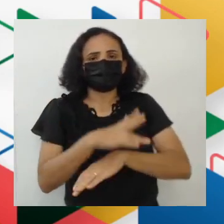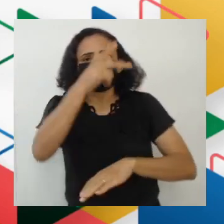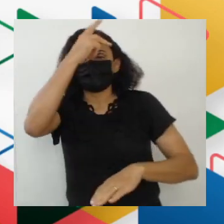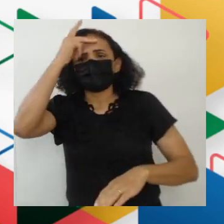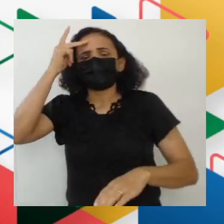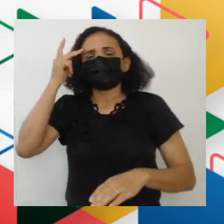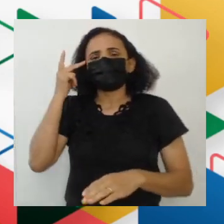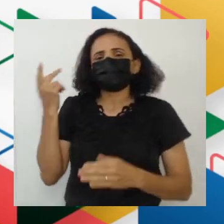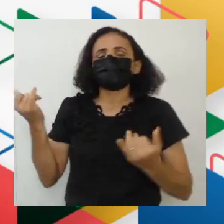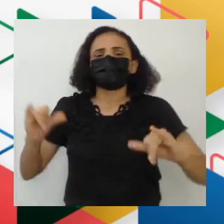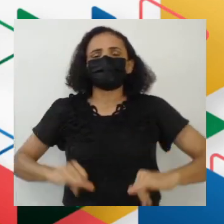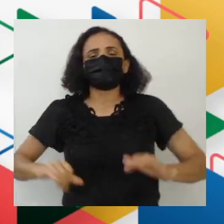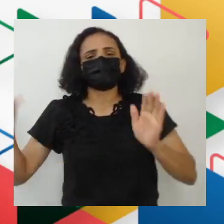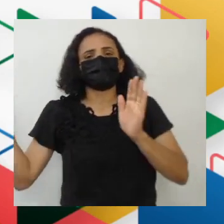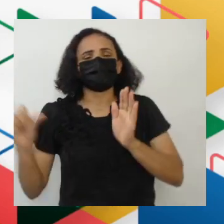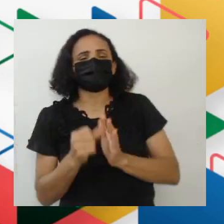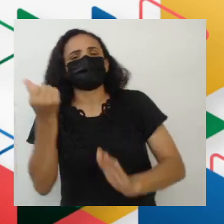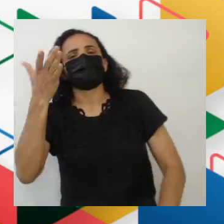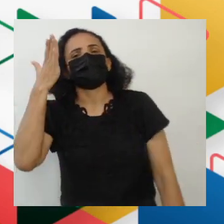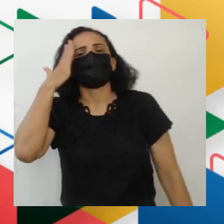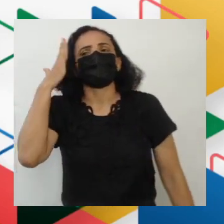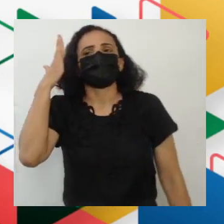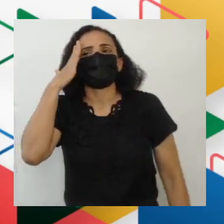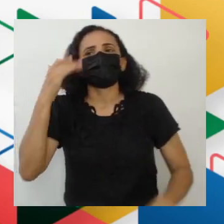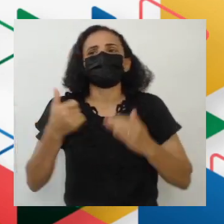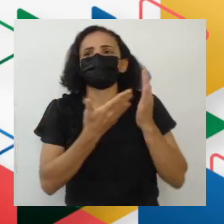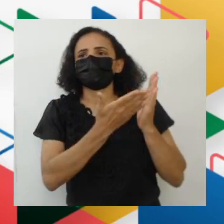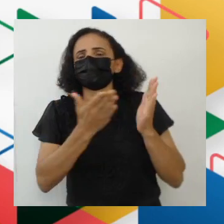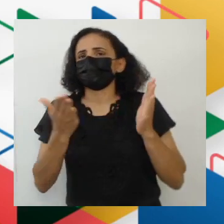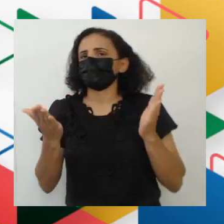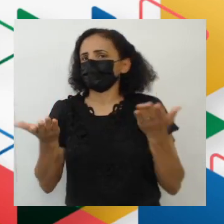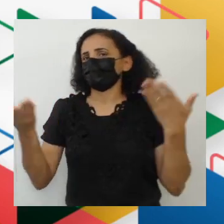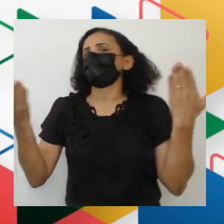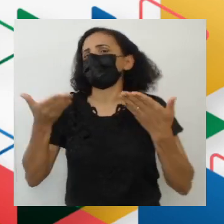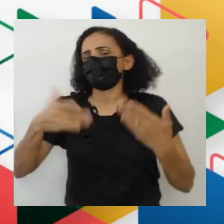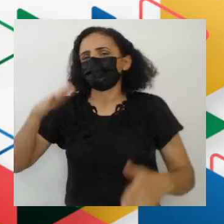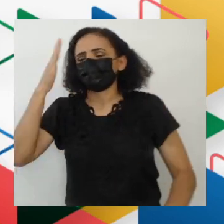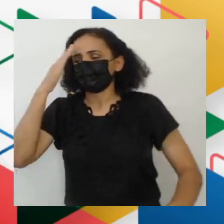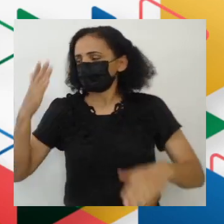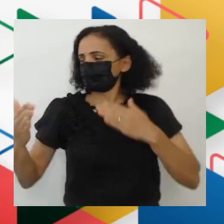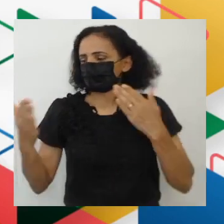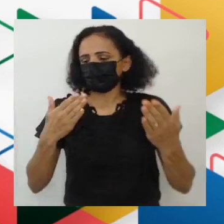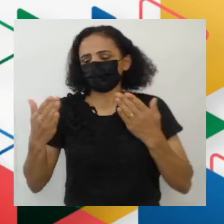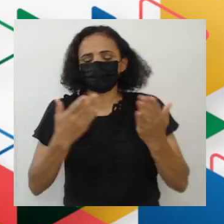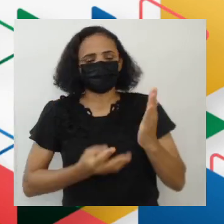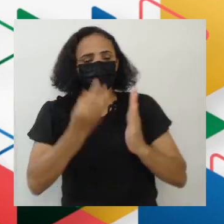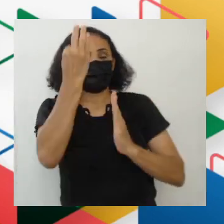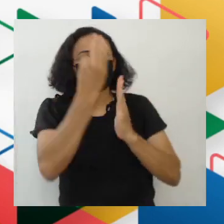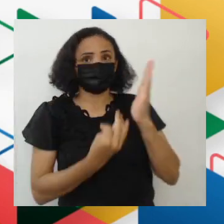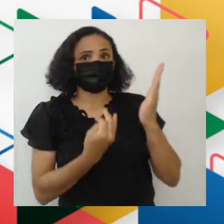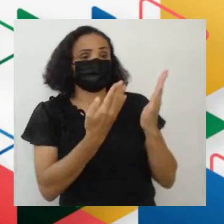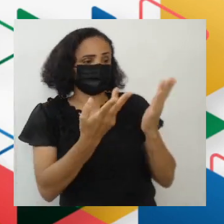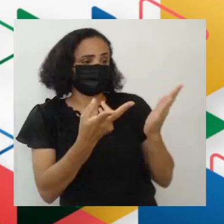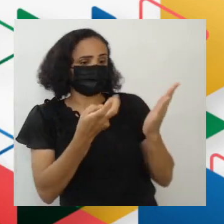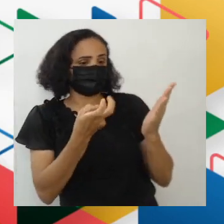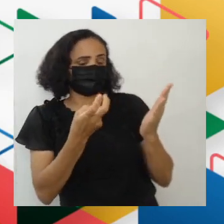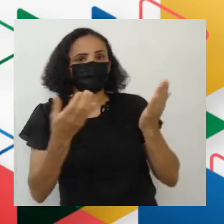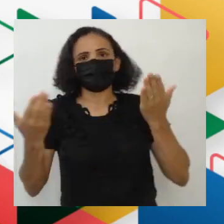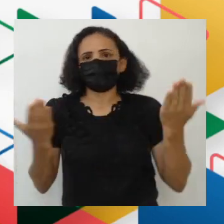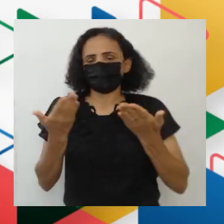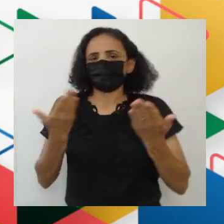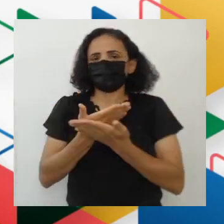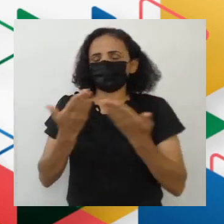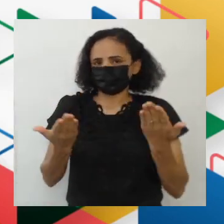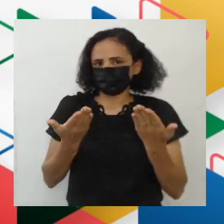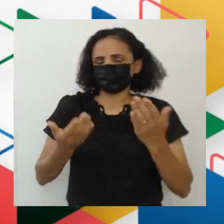o primeiro passo para entender sua situação. Agora você junta os 2 textos e percebe então o que é que ele quer